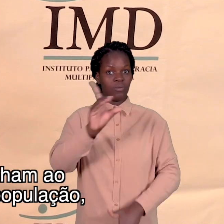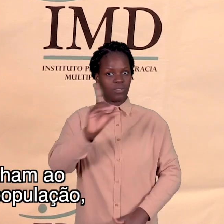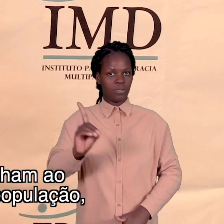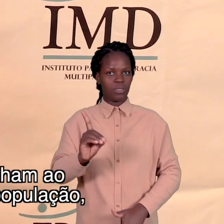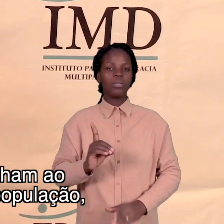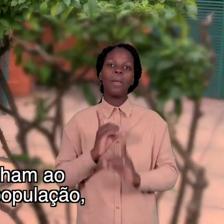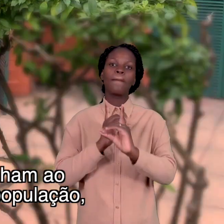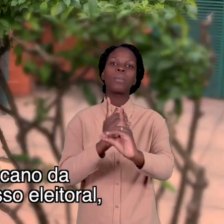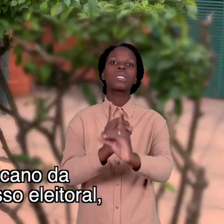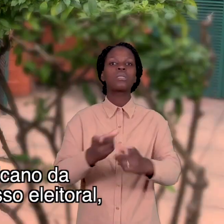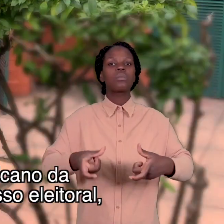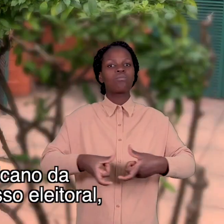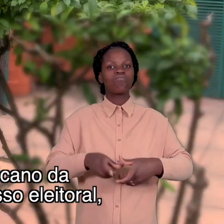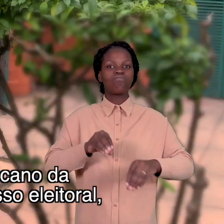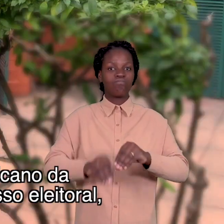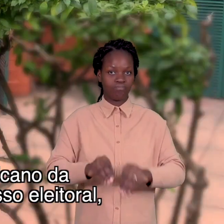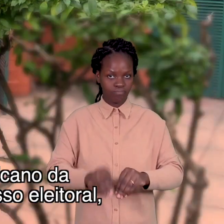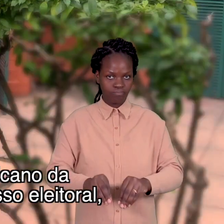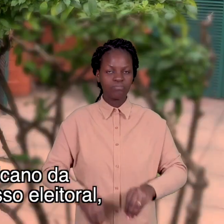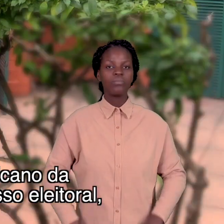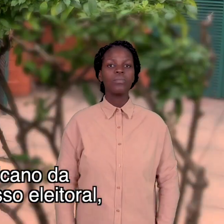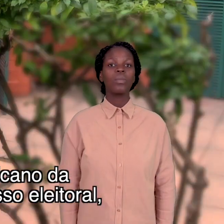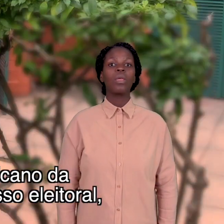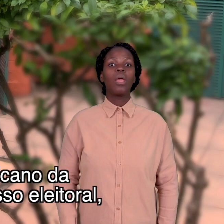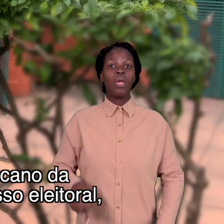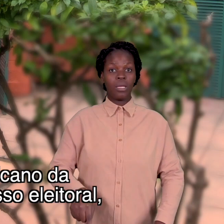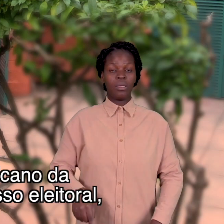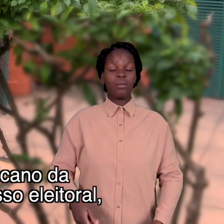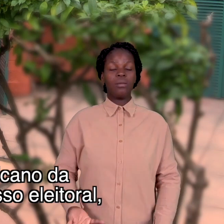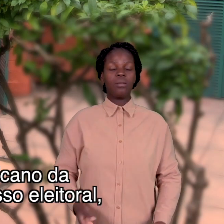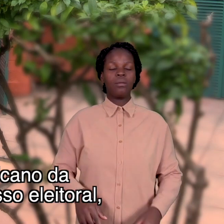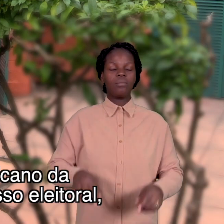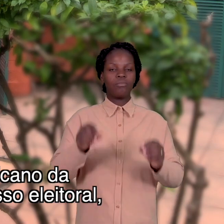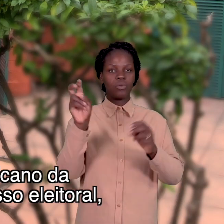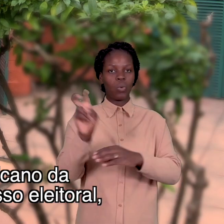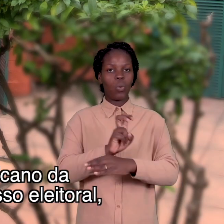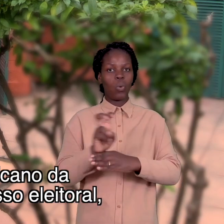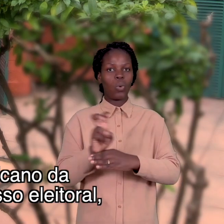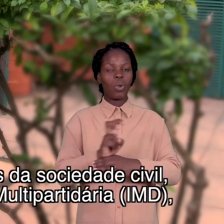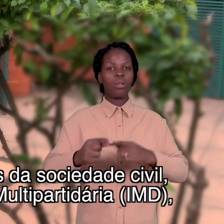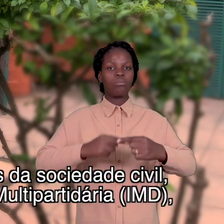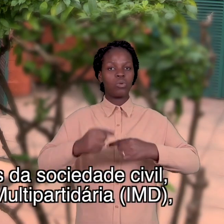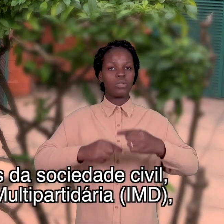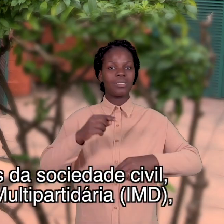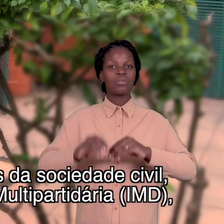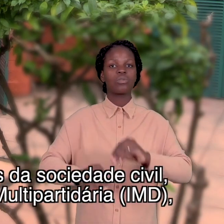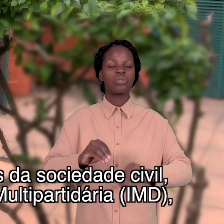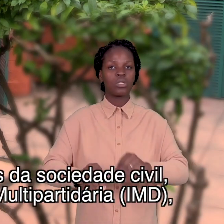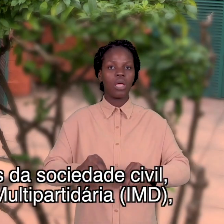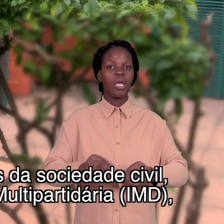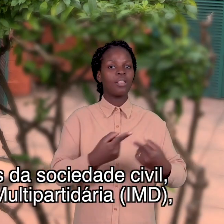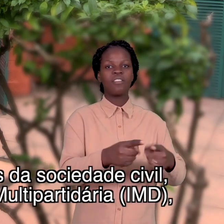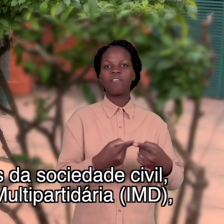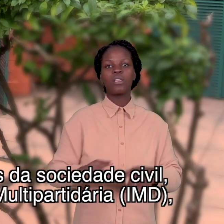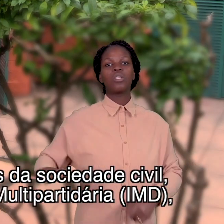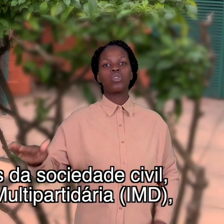da população. Não só o Observatório Moçambicano da Deficiência está a fiscalizar o processo eleitoral, como também diversas